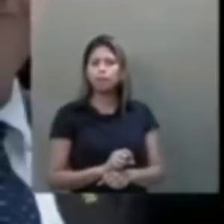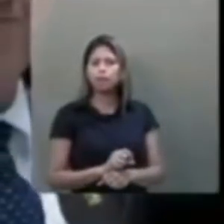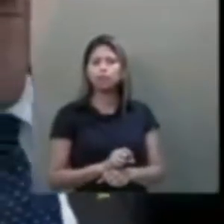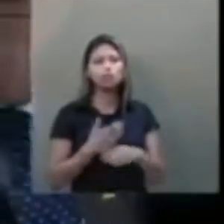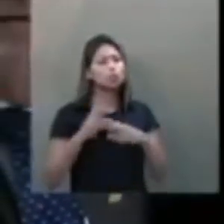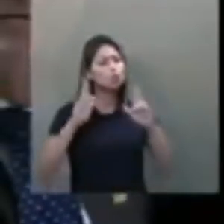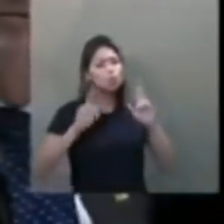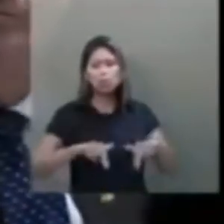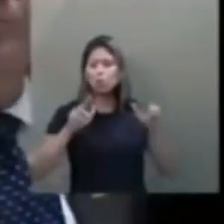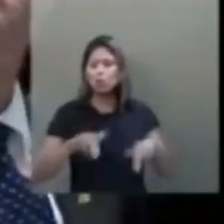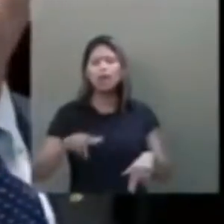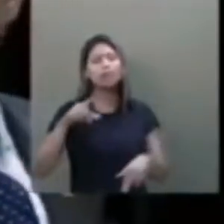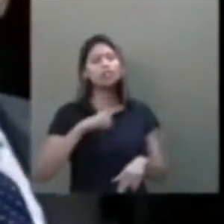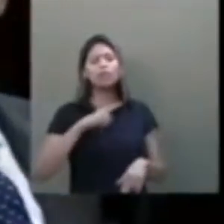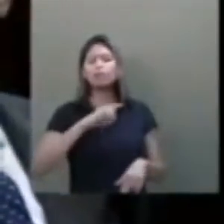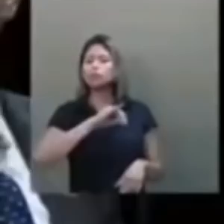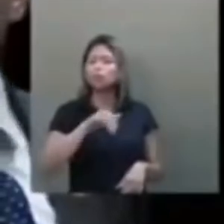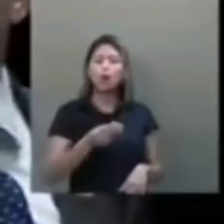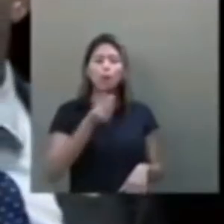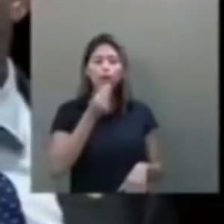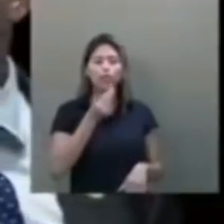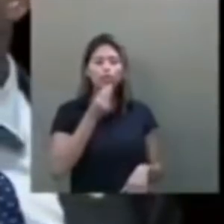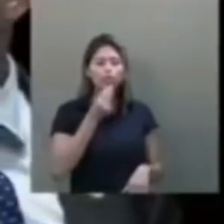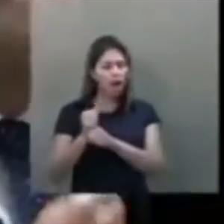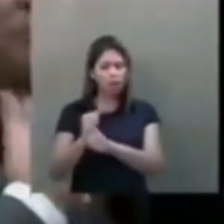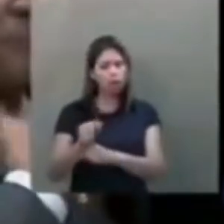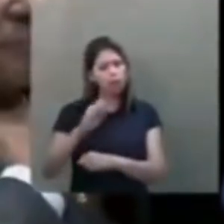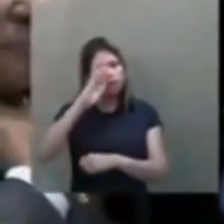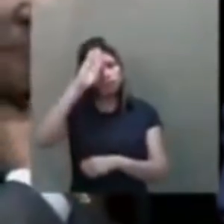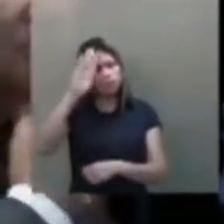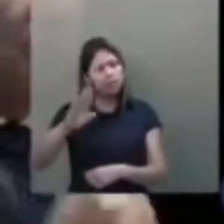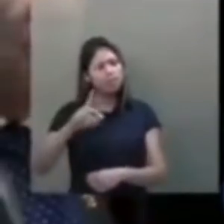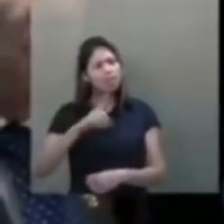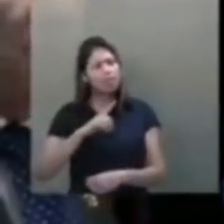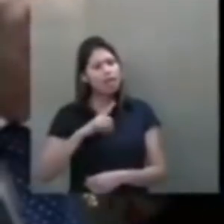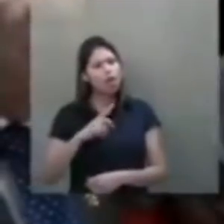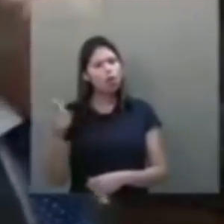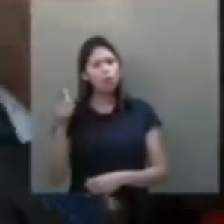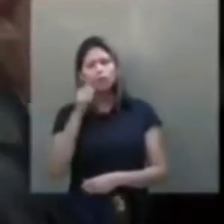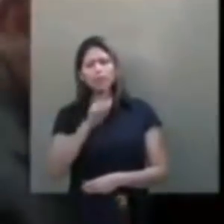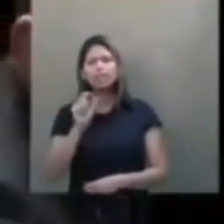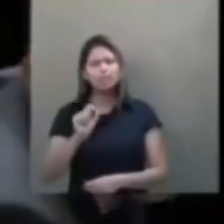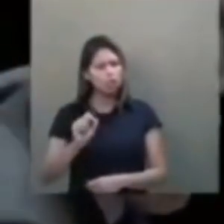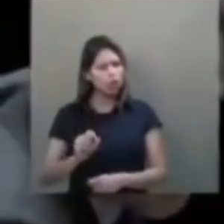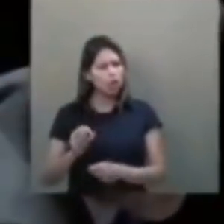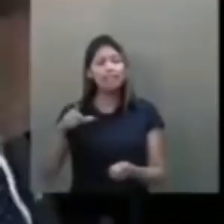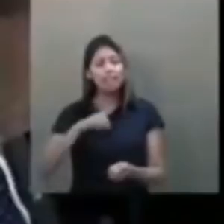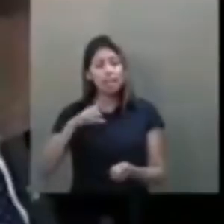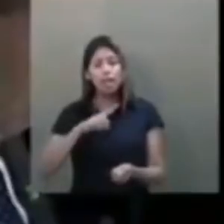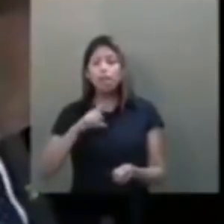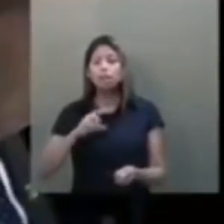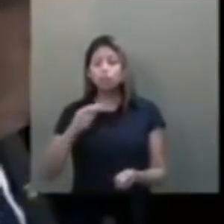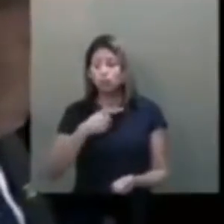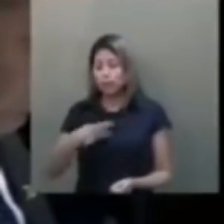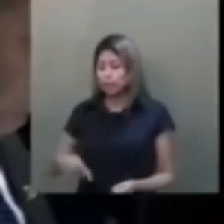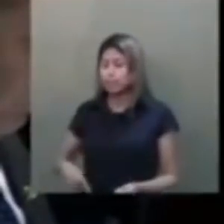tivemos a oportunidade de nos redimirmos com tamanhas arbitrariedades vindo da Corte Suprema. A gente